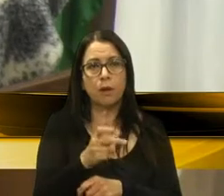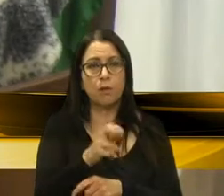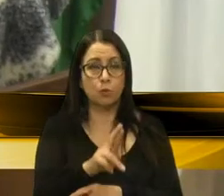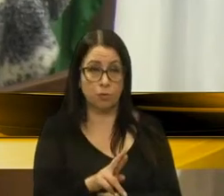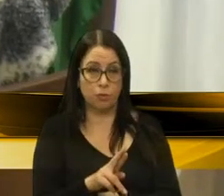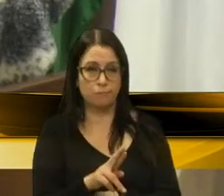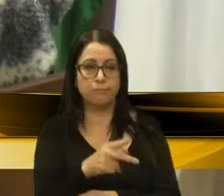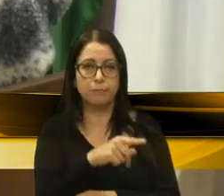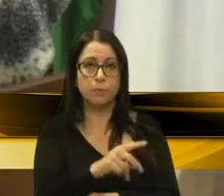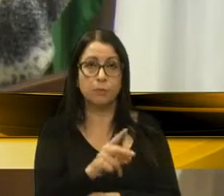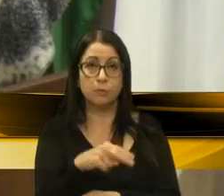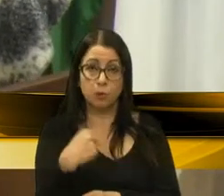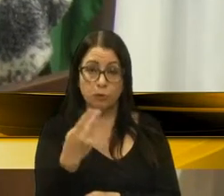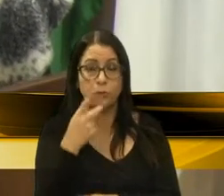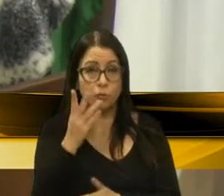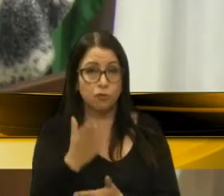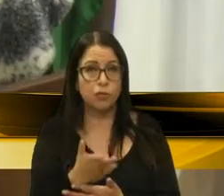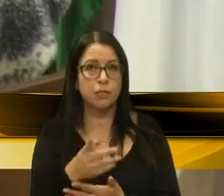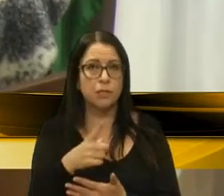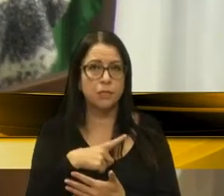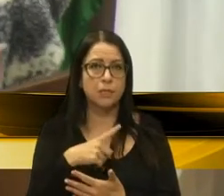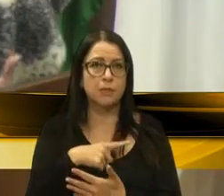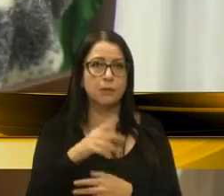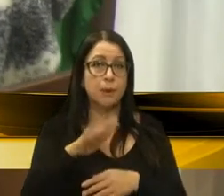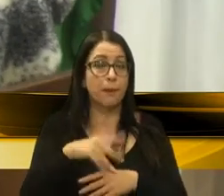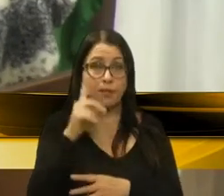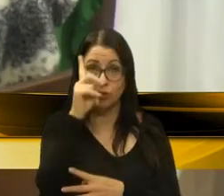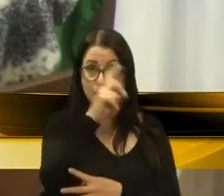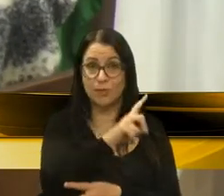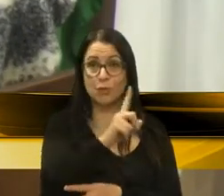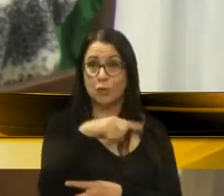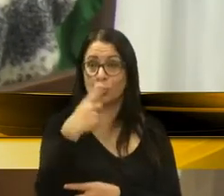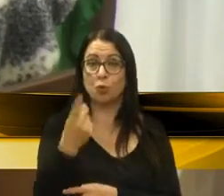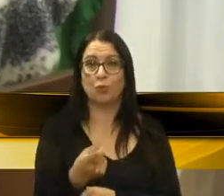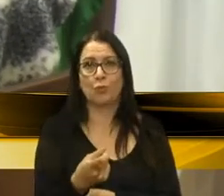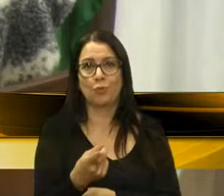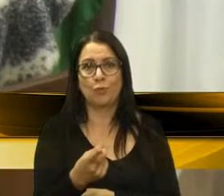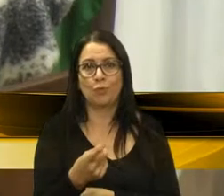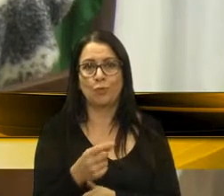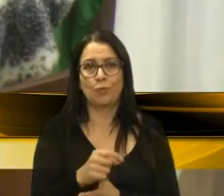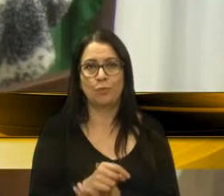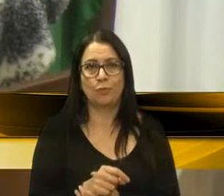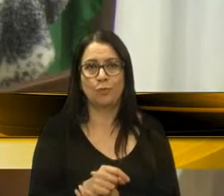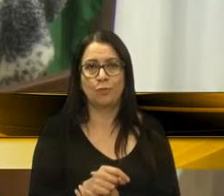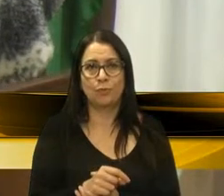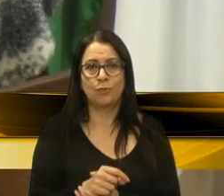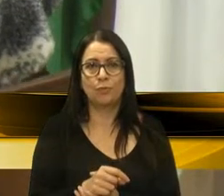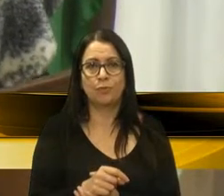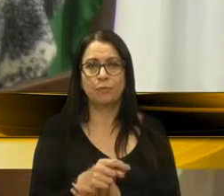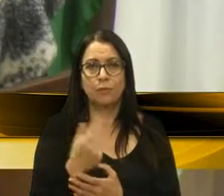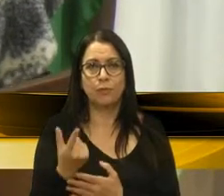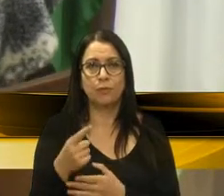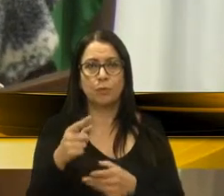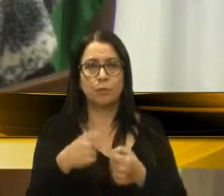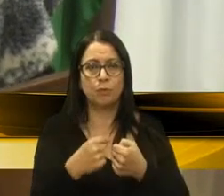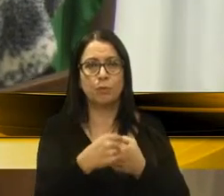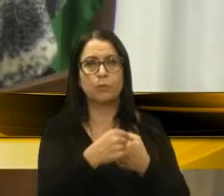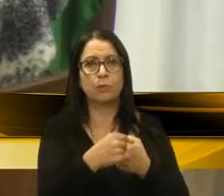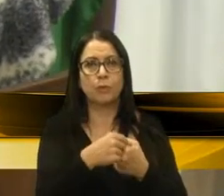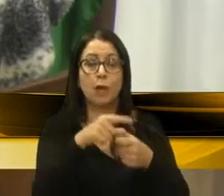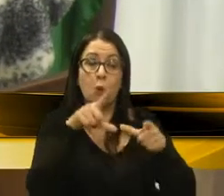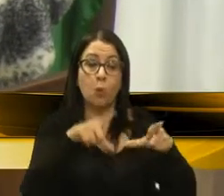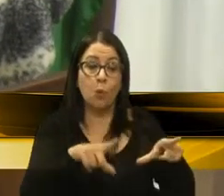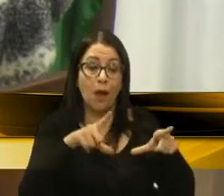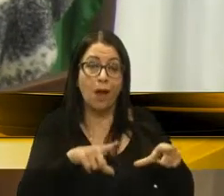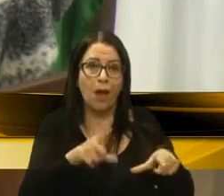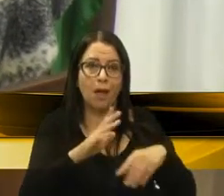outra ocasião, nós já temos o que é mais difícil em outros, nessa situação, em outros municípios, que é o local